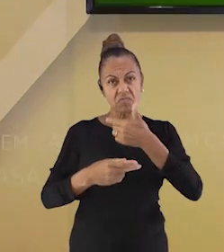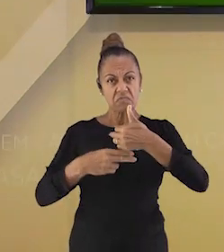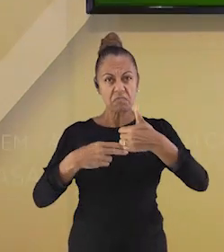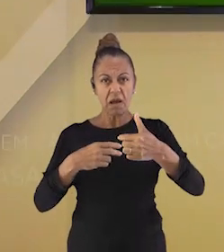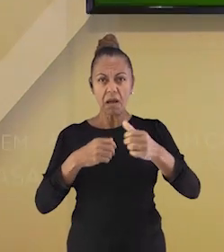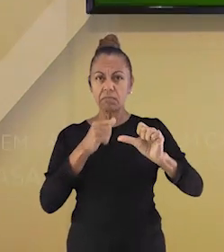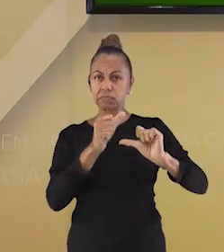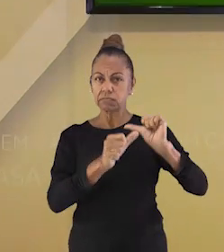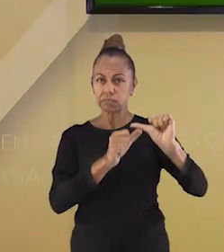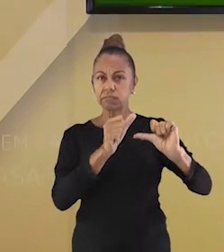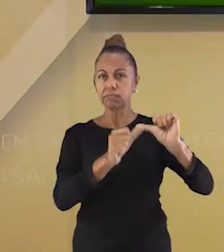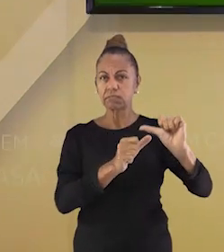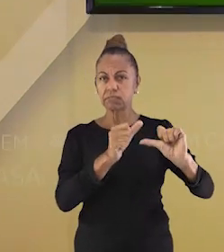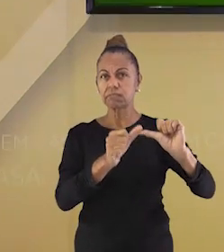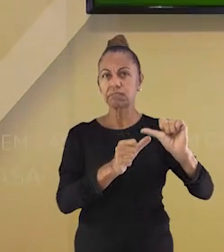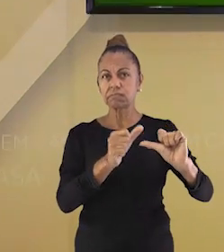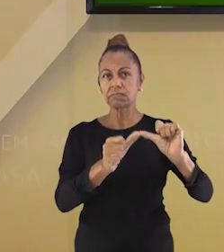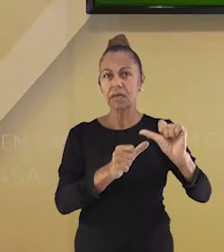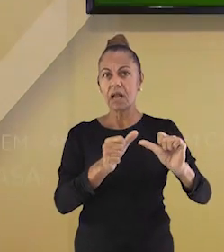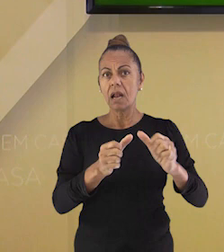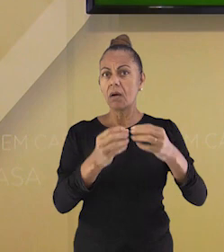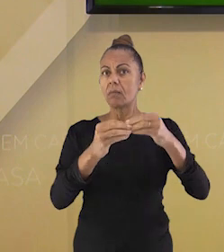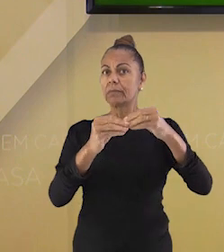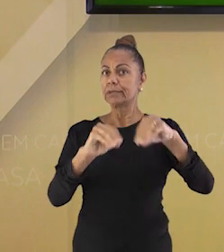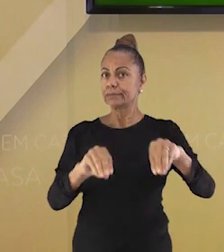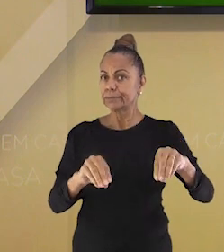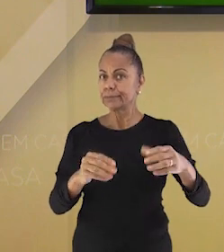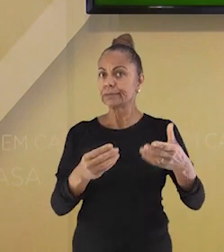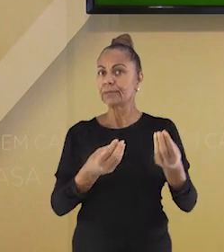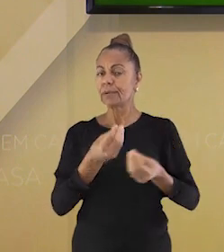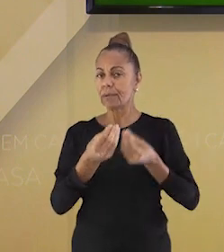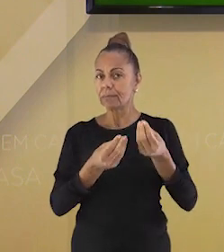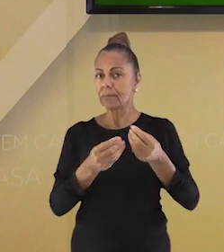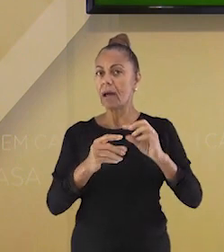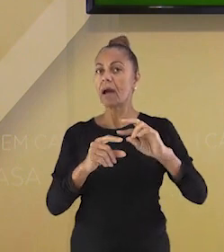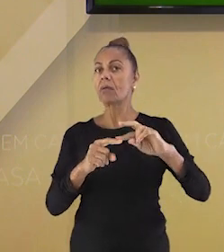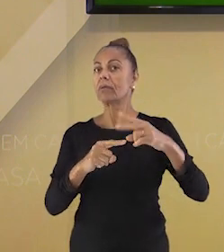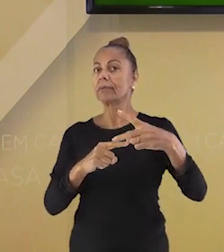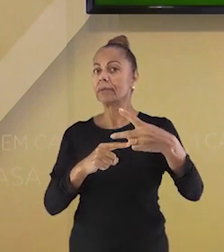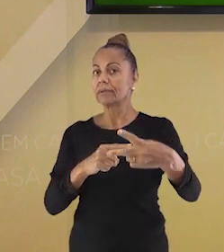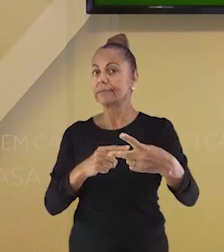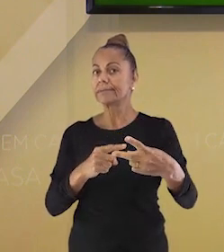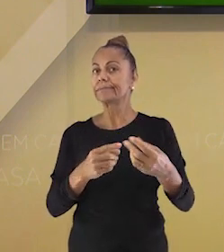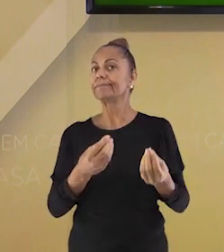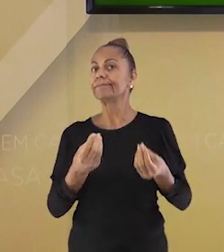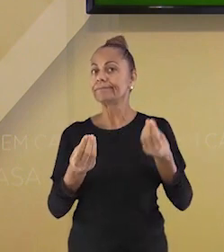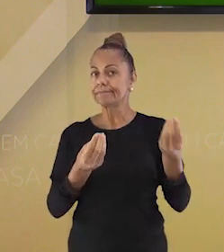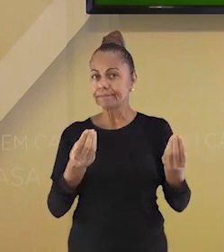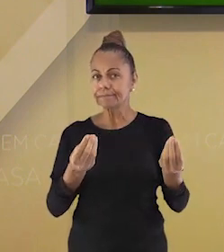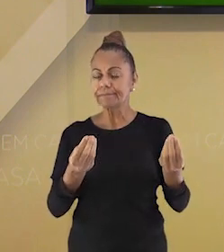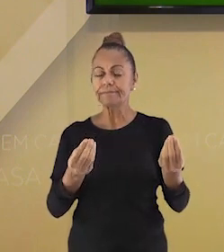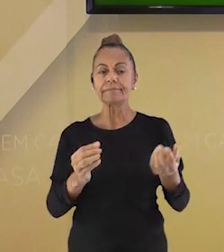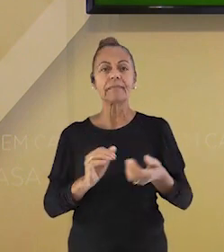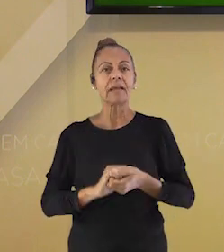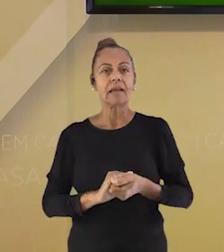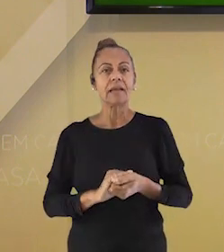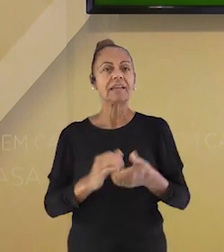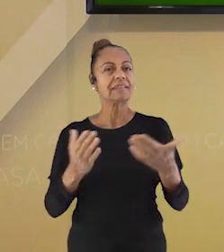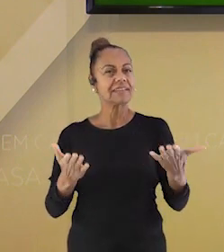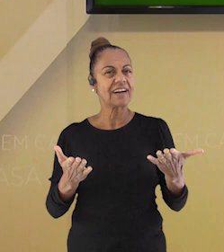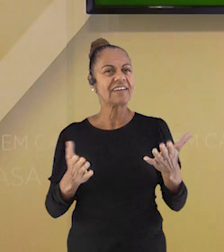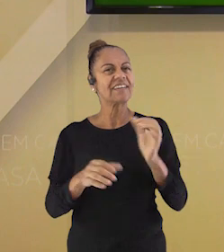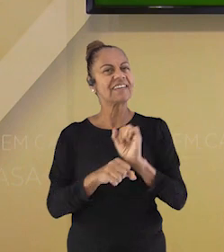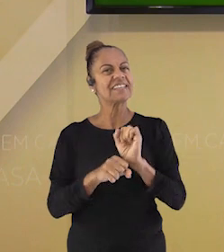conseguiram compreender as consequências causadas pelas mudanças nos hábitos alimentares pela população brasileira ao longo